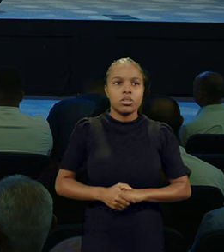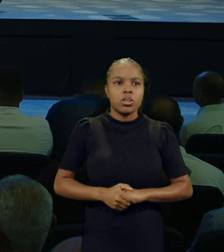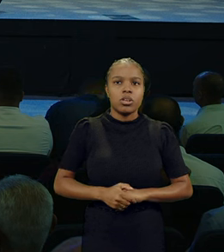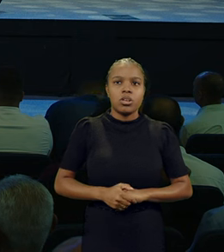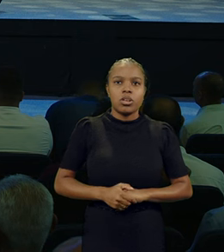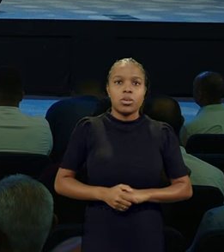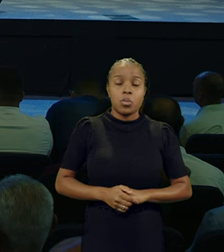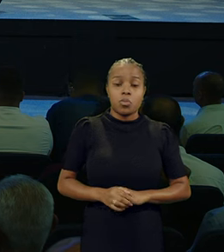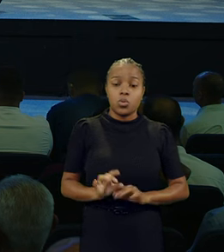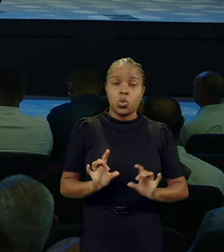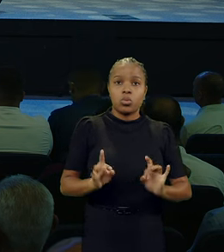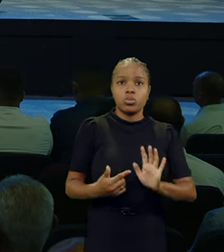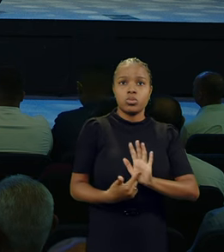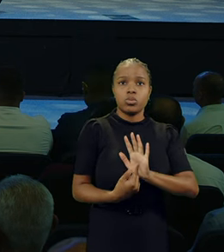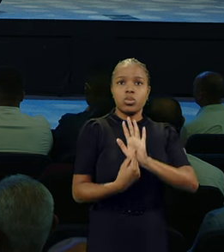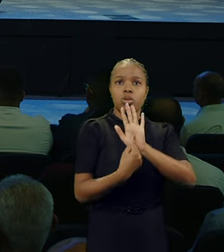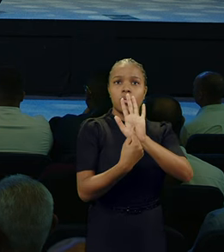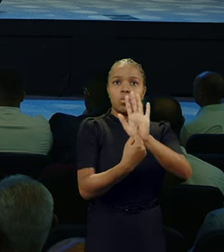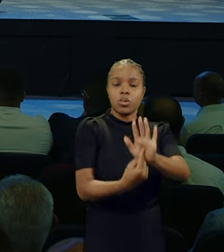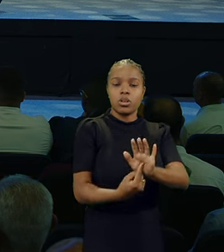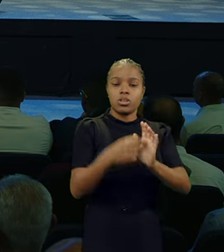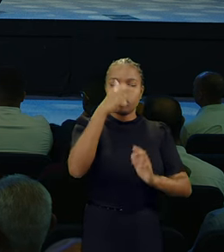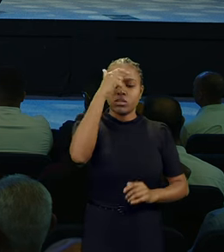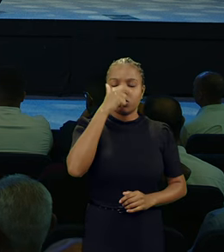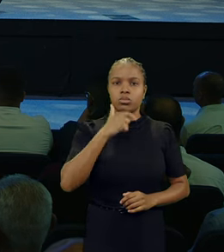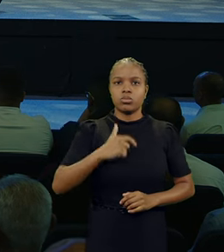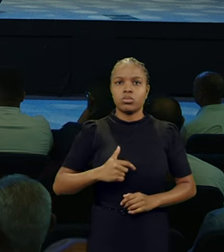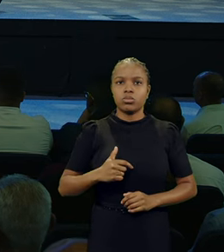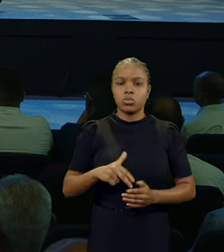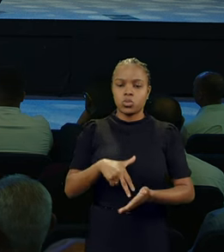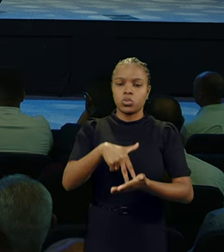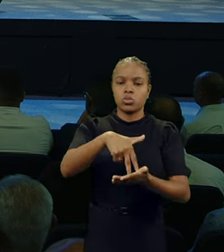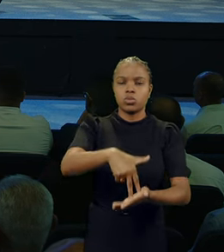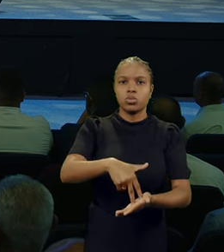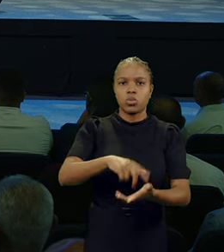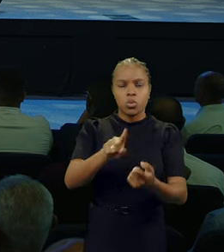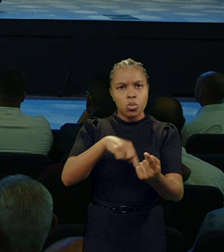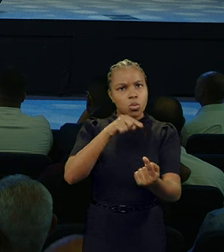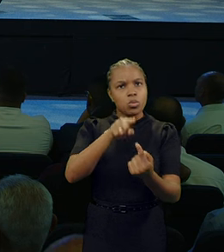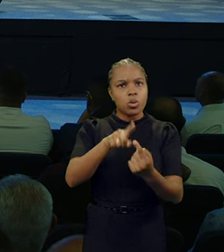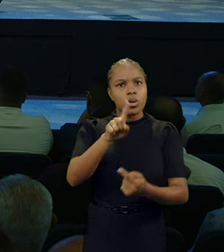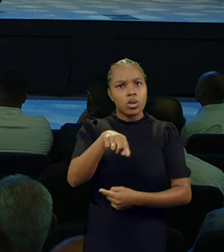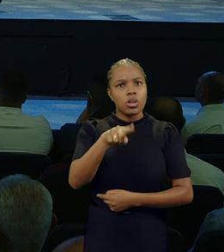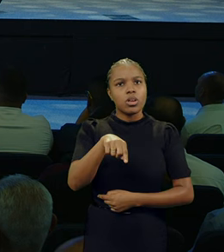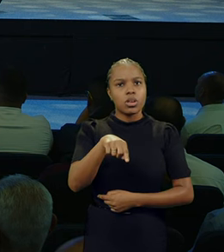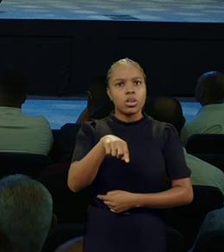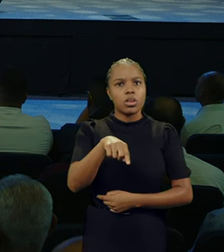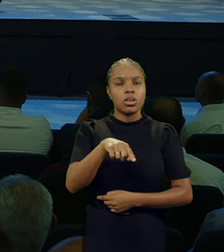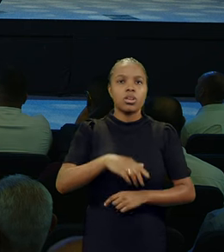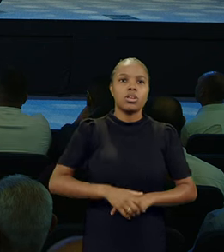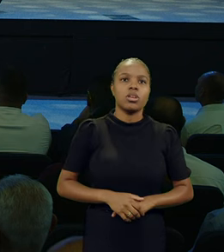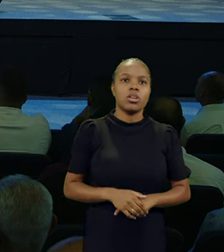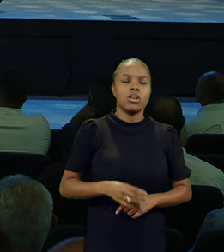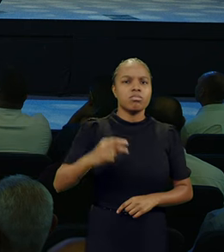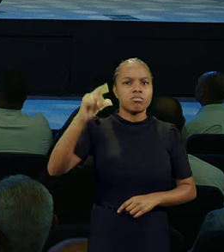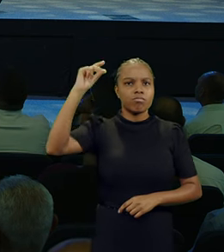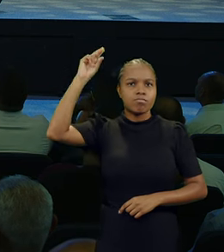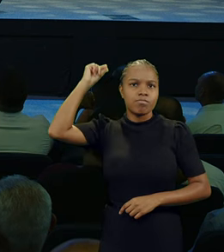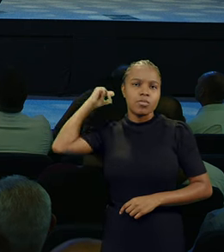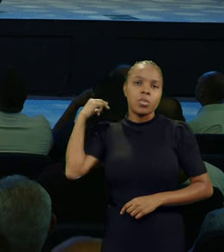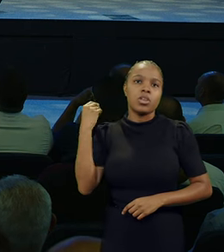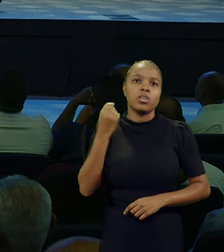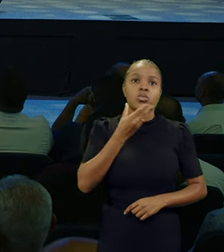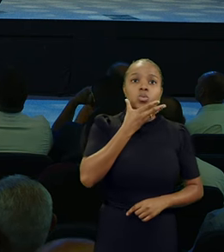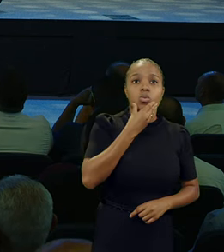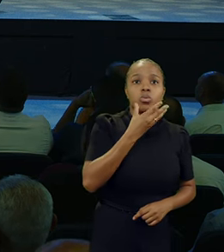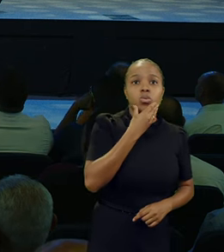Para aparecer diante dos homens? Esse é o propósito? Os fariseus também faziam isso.